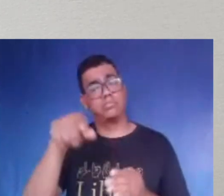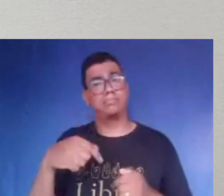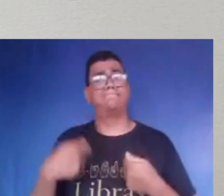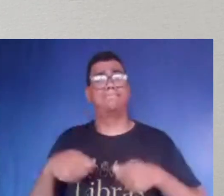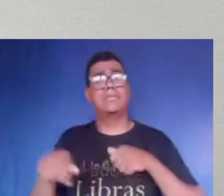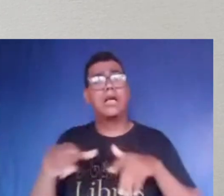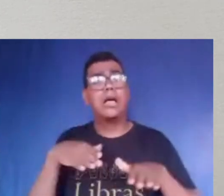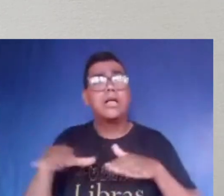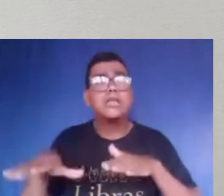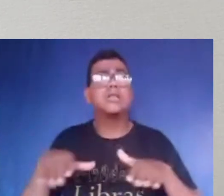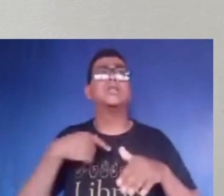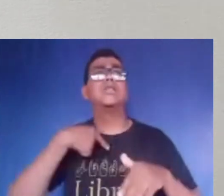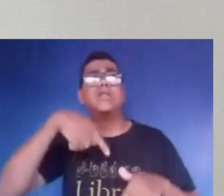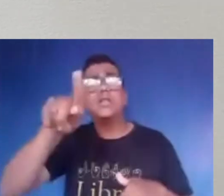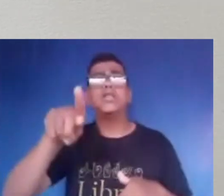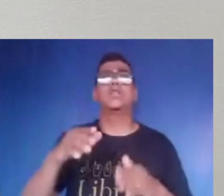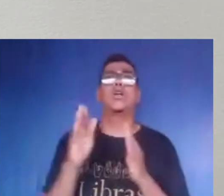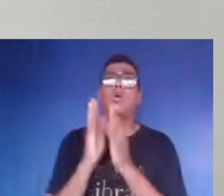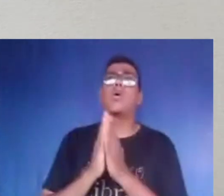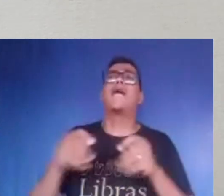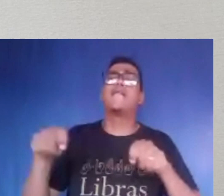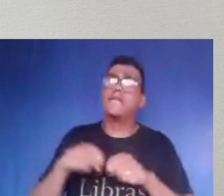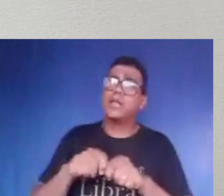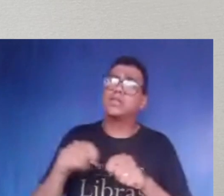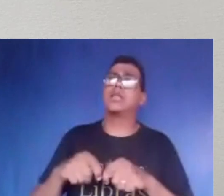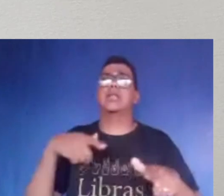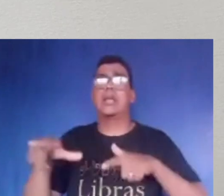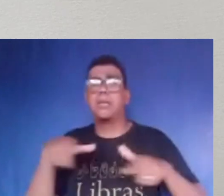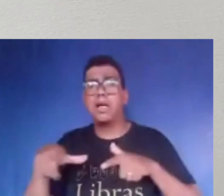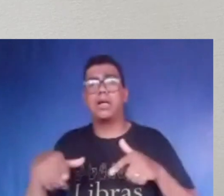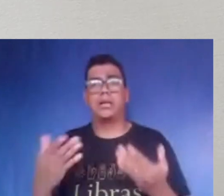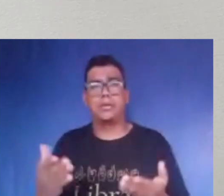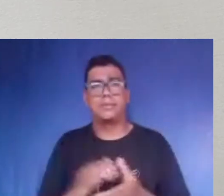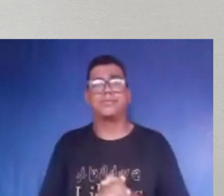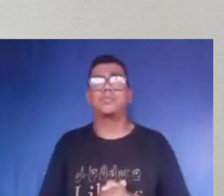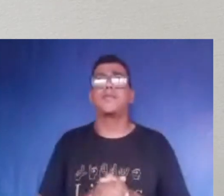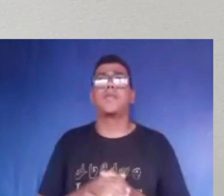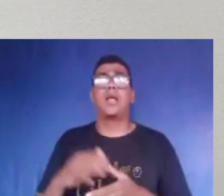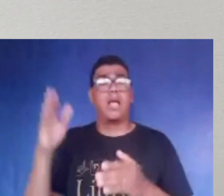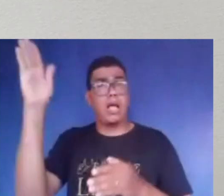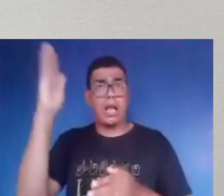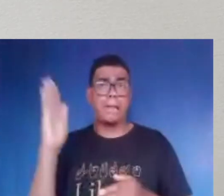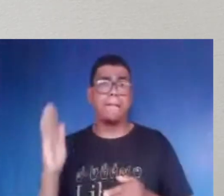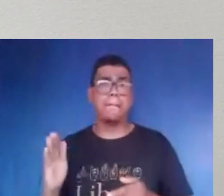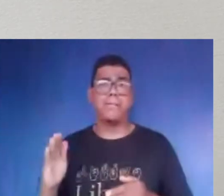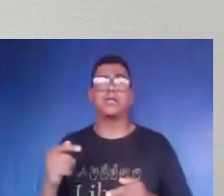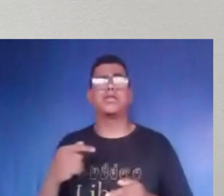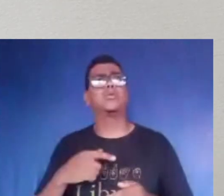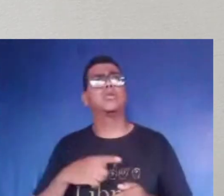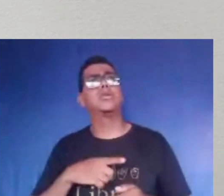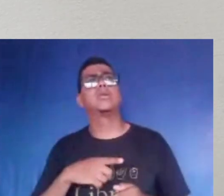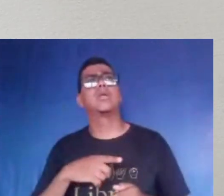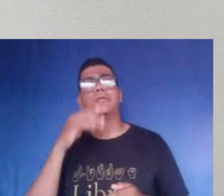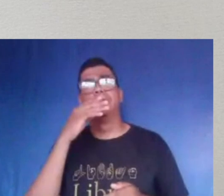até aqui no Brasil nós temos muitas limitações, esse é o momento que nós devemos confiar cada vez mais no Senhor. E se